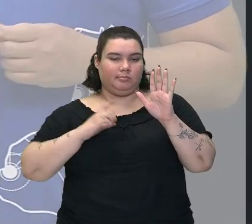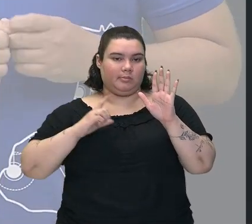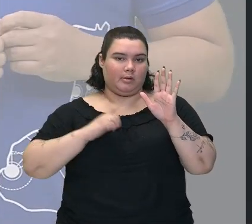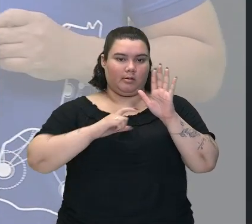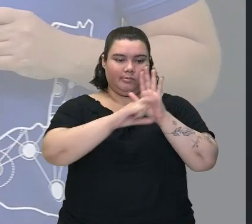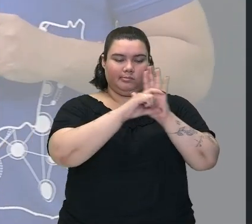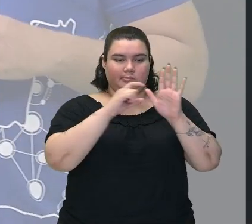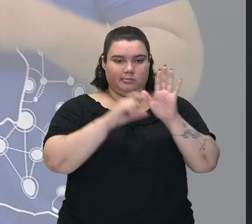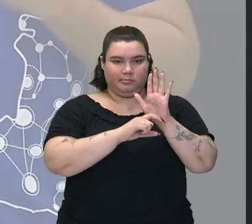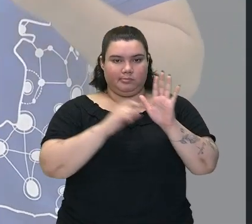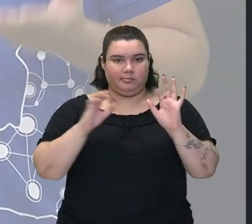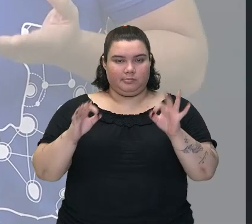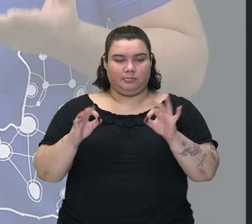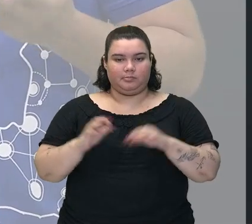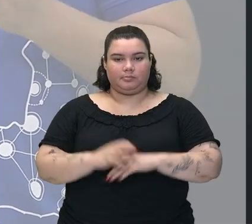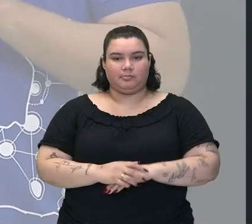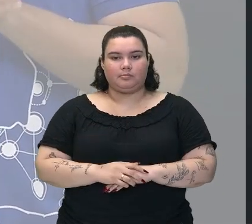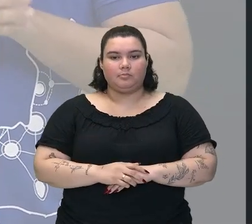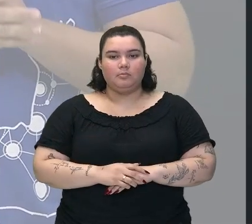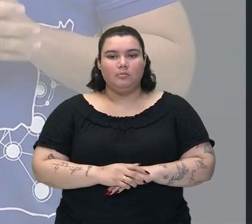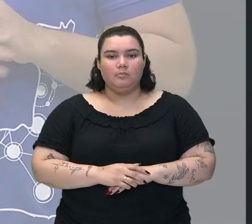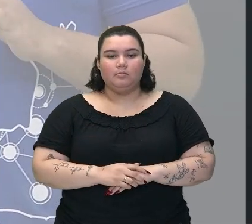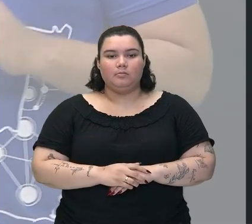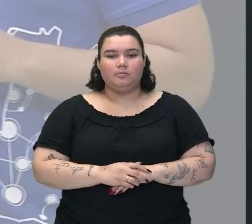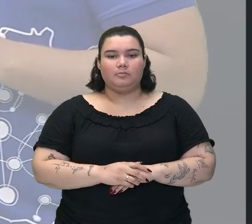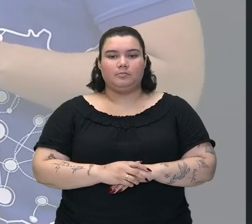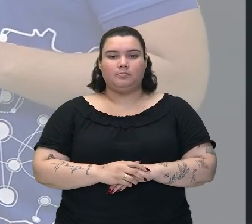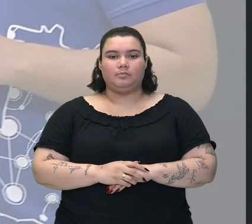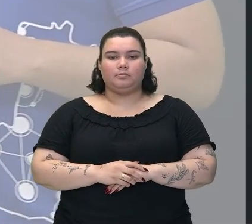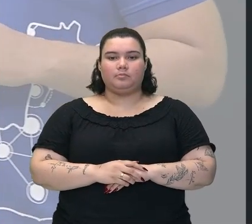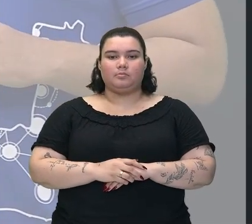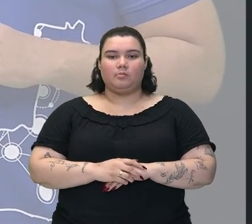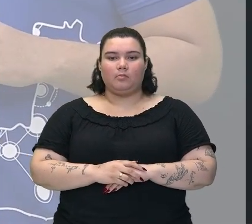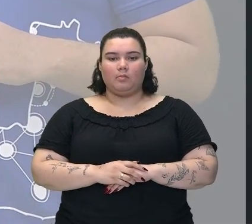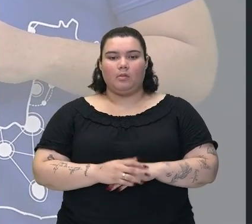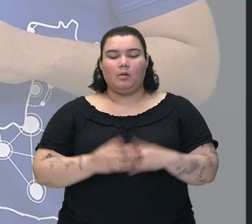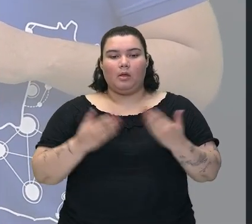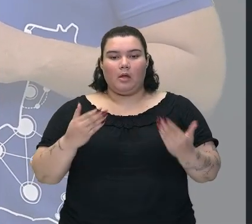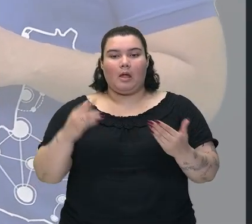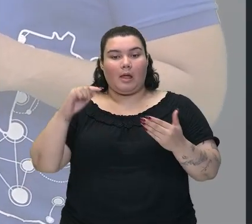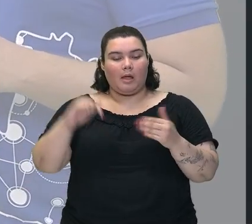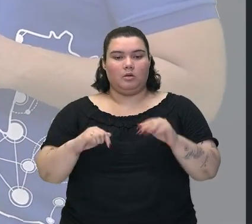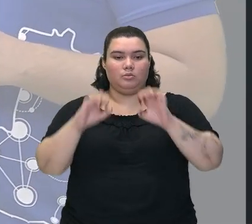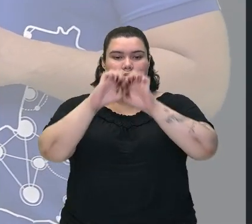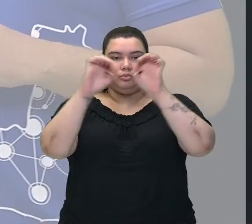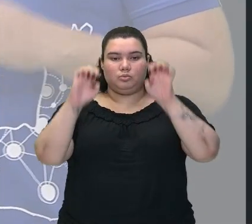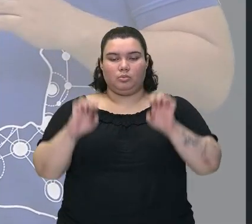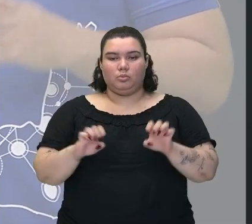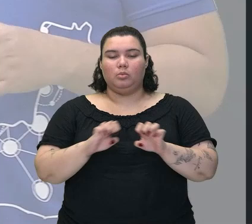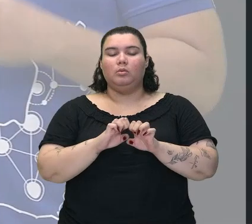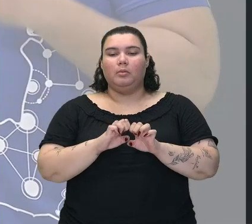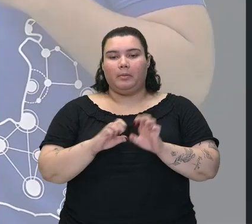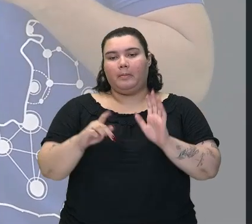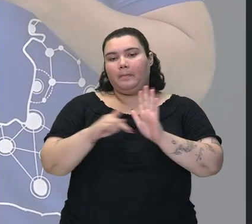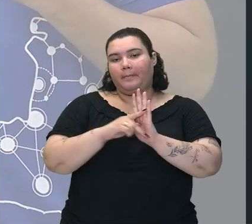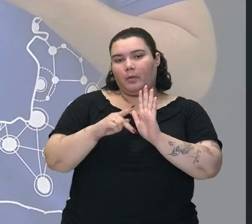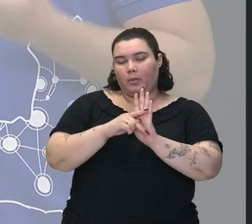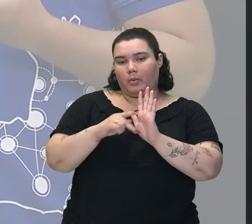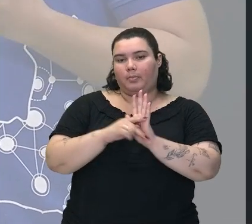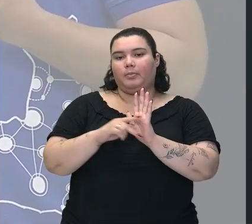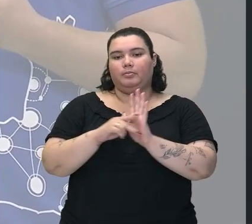com 3 versos, os tercetos, certo, gente? Então, observem que isso aqui é uma forma fixa. Essa é uma